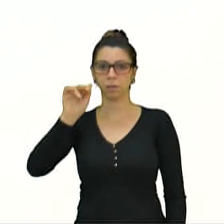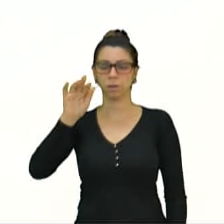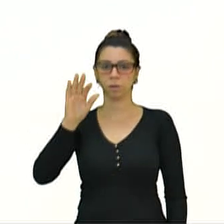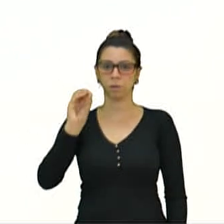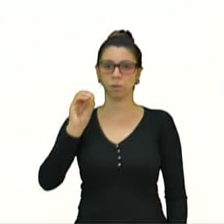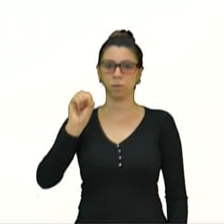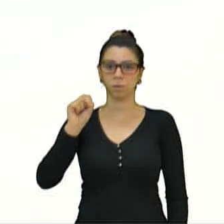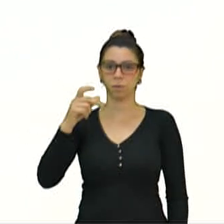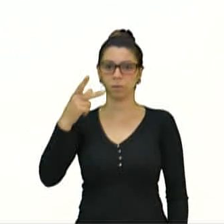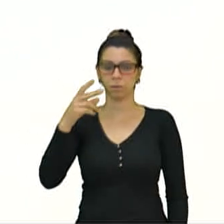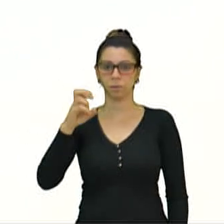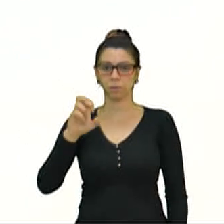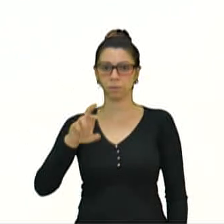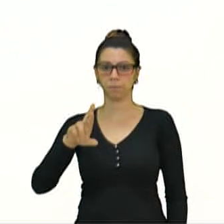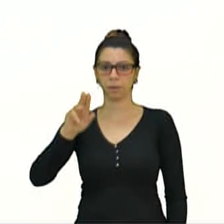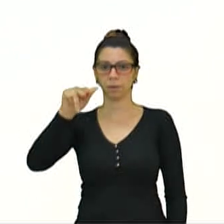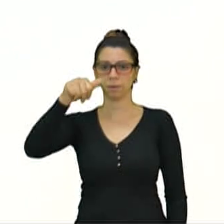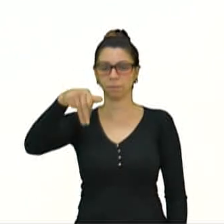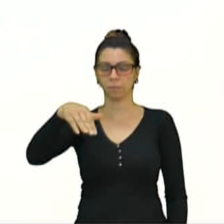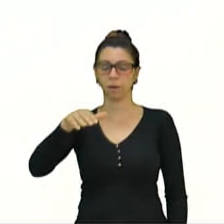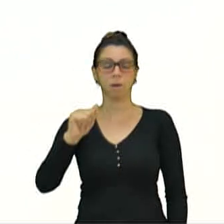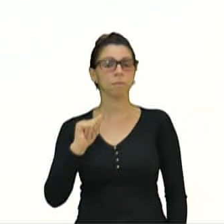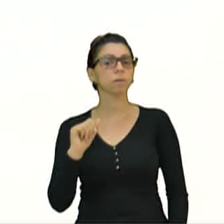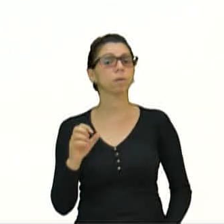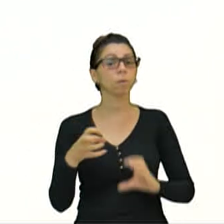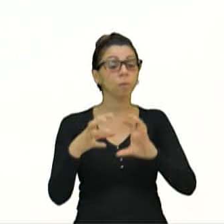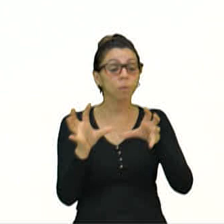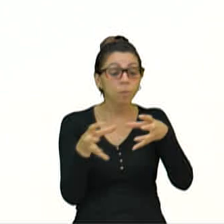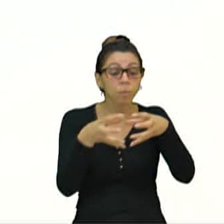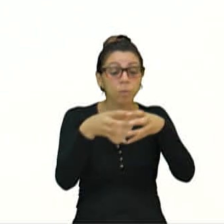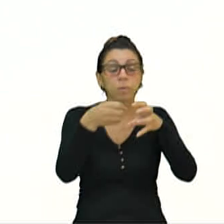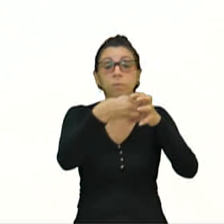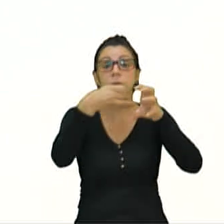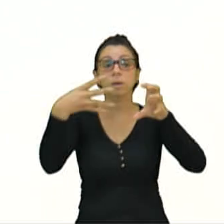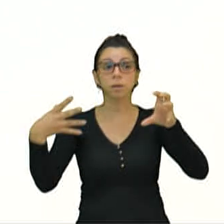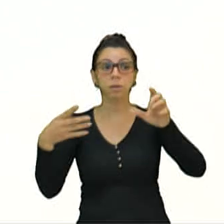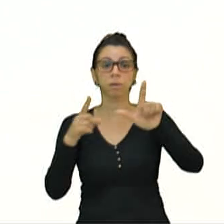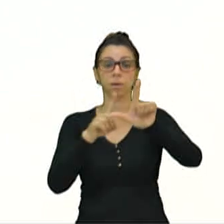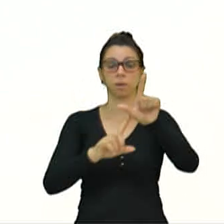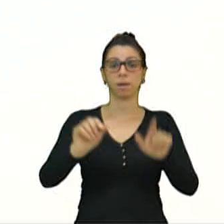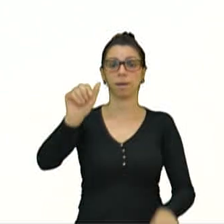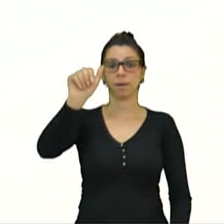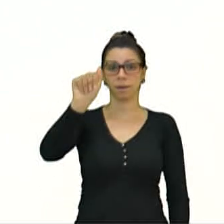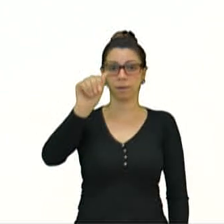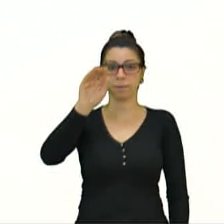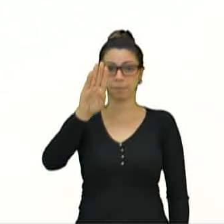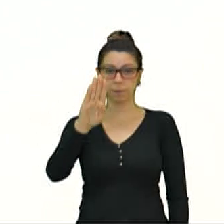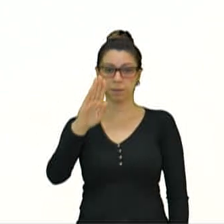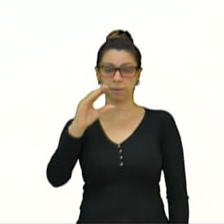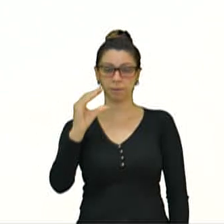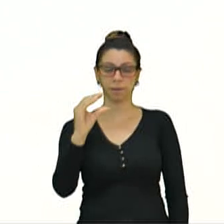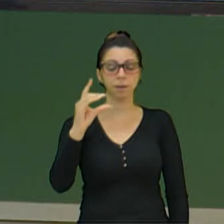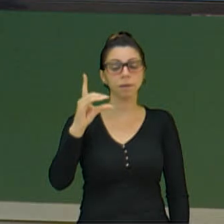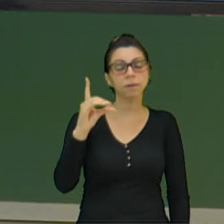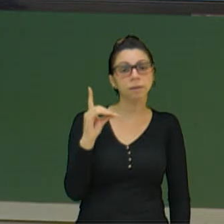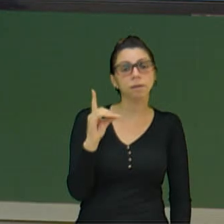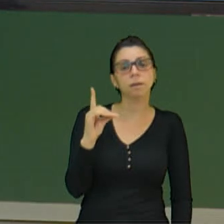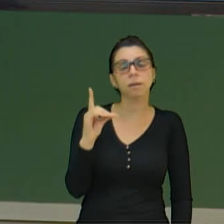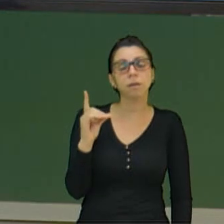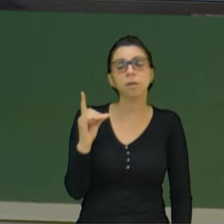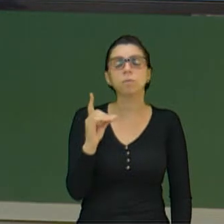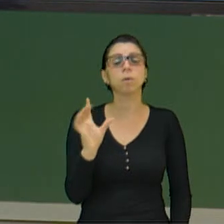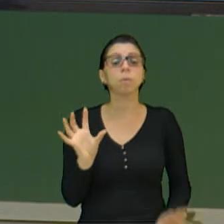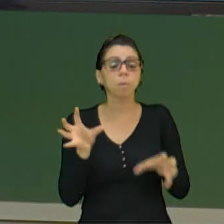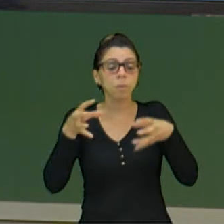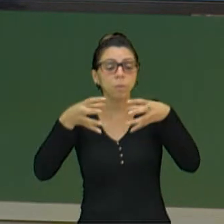que indica esse grupo. Então você vai ver aqui A, B, C e D e vai me dizer qual desses grupos